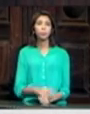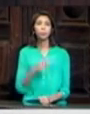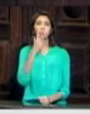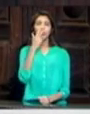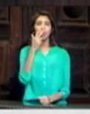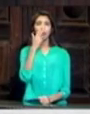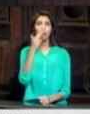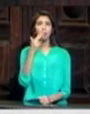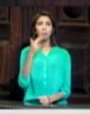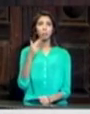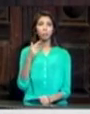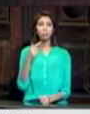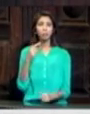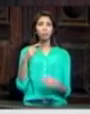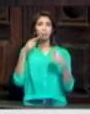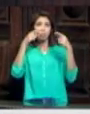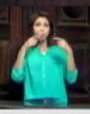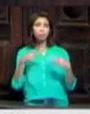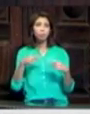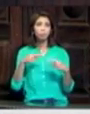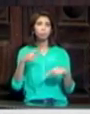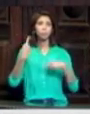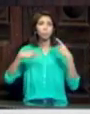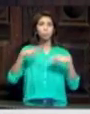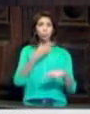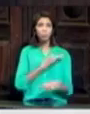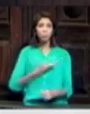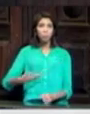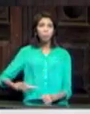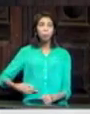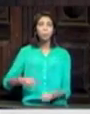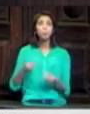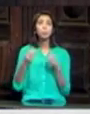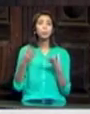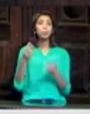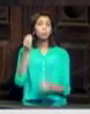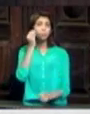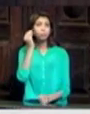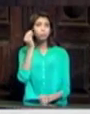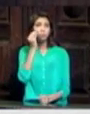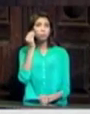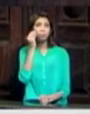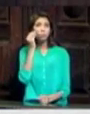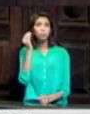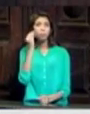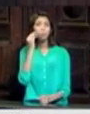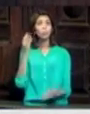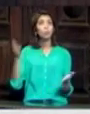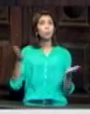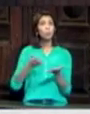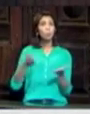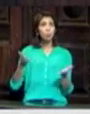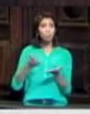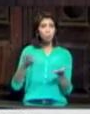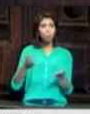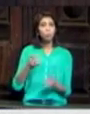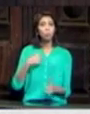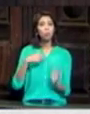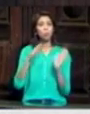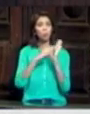concorrência pública a fim de que possamos experimentar aquilo que hoje tem sido a